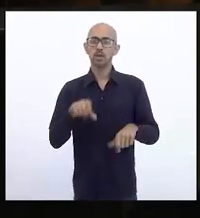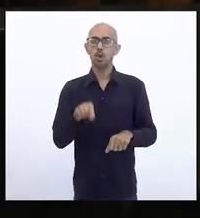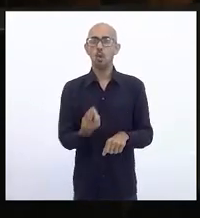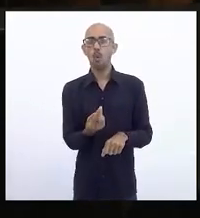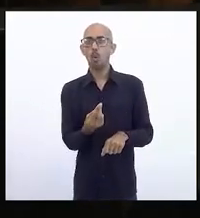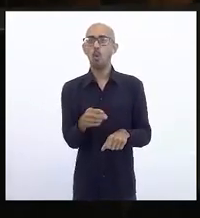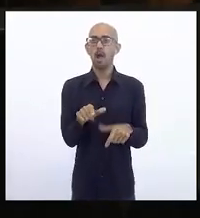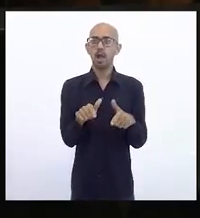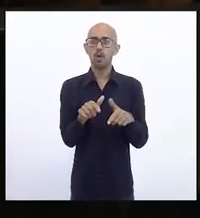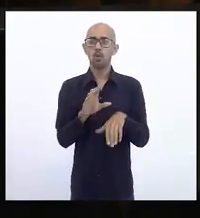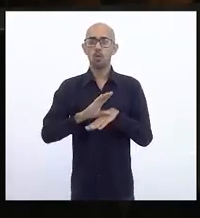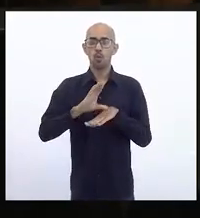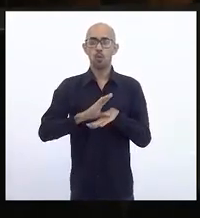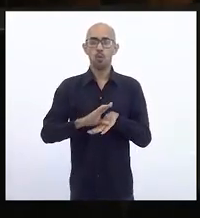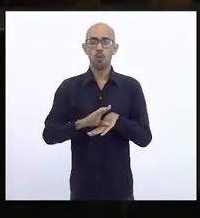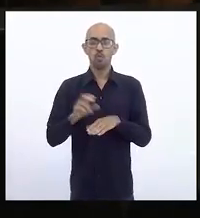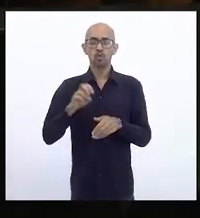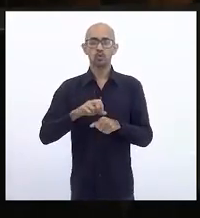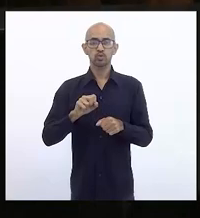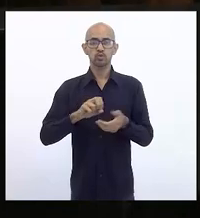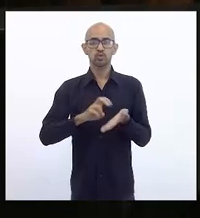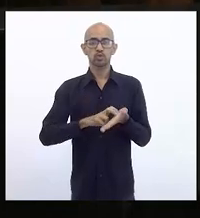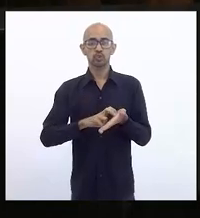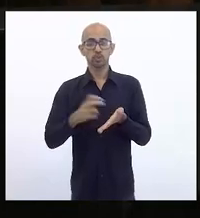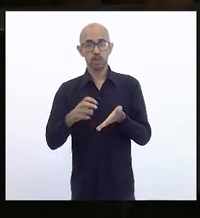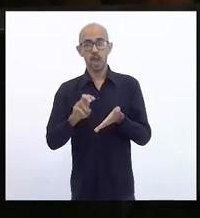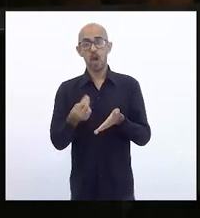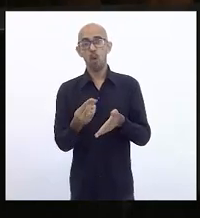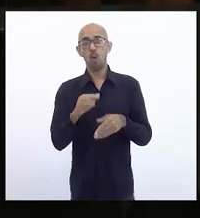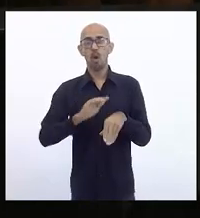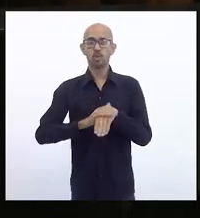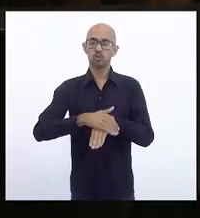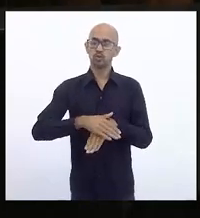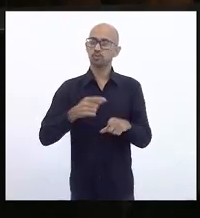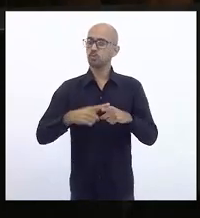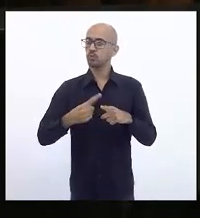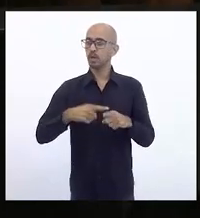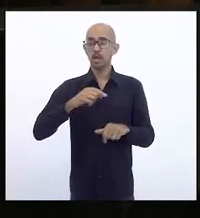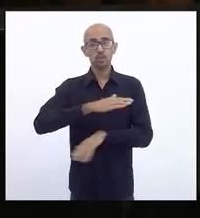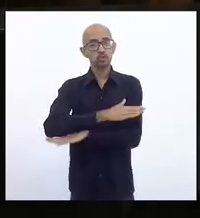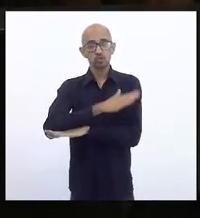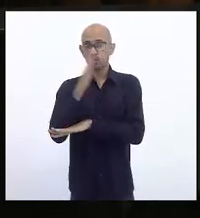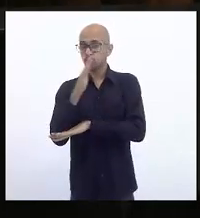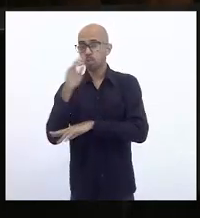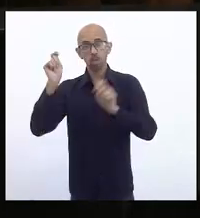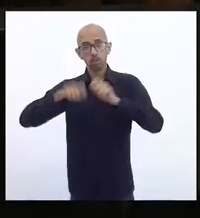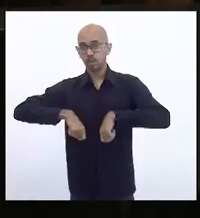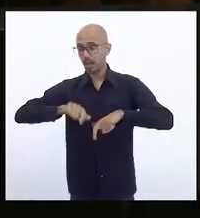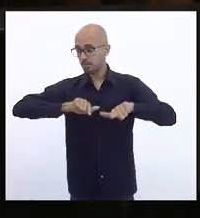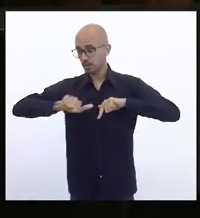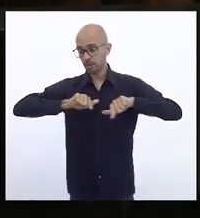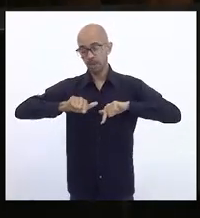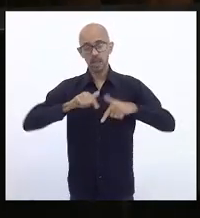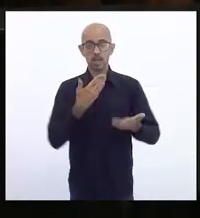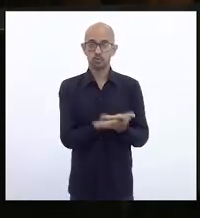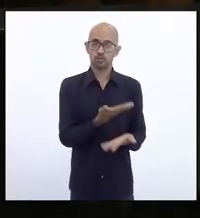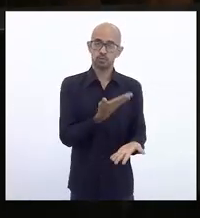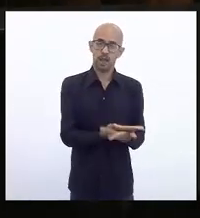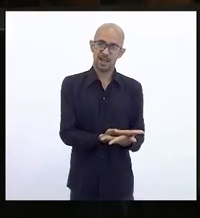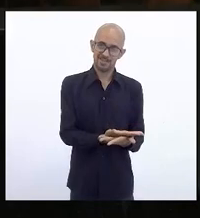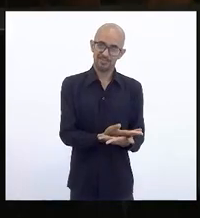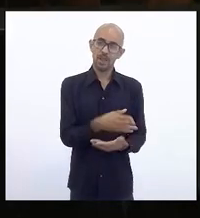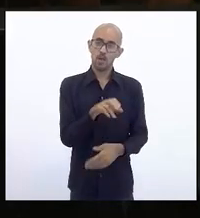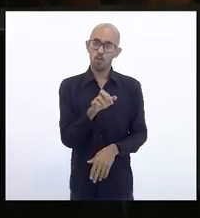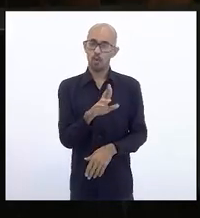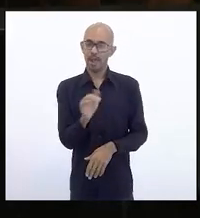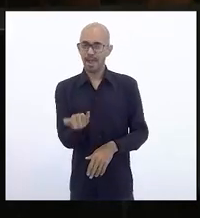noturnos. Os cursos integrais são poucos, porque estudante de curso integral não pode trabalhar e estudar ao mesmo tempo. A UERJ